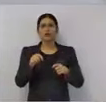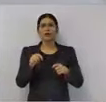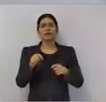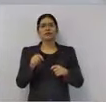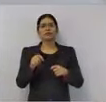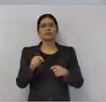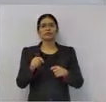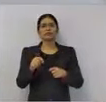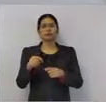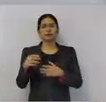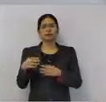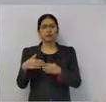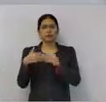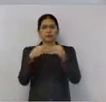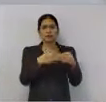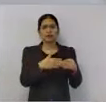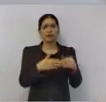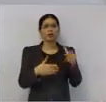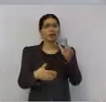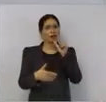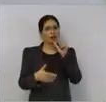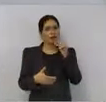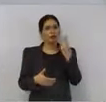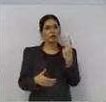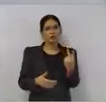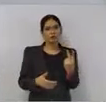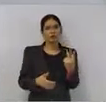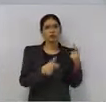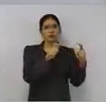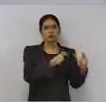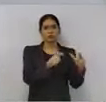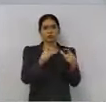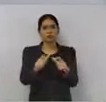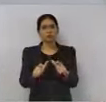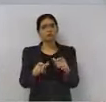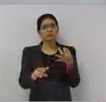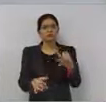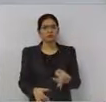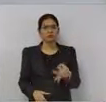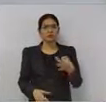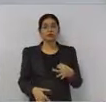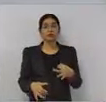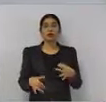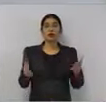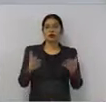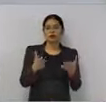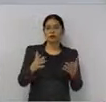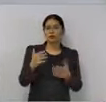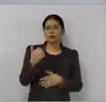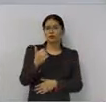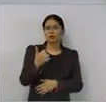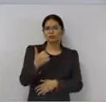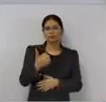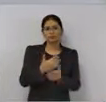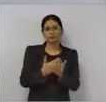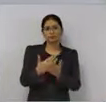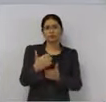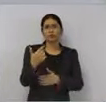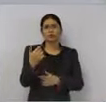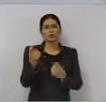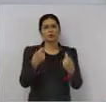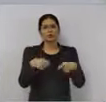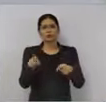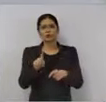adutoras corretamente. Então, não vai precisar, a princípio, nenhum aumento da captação dos lagos, tá?